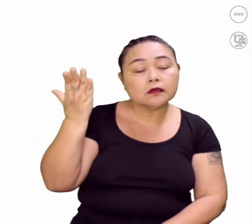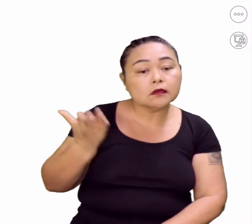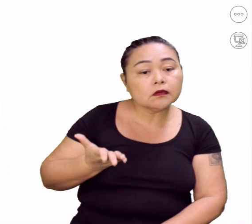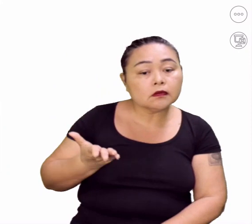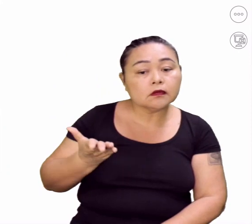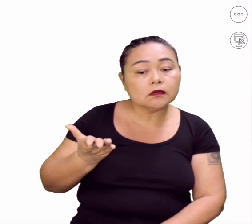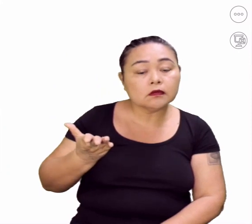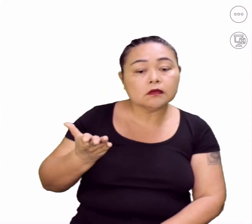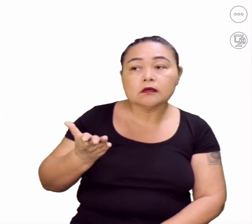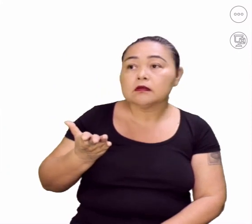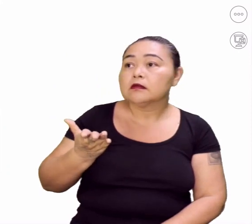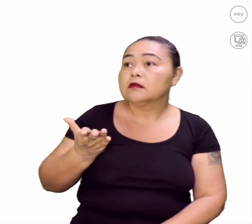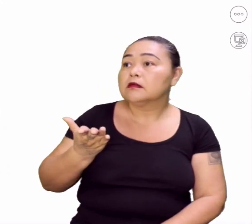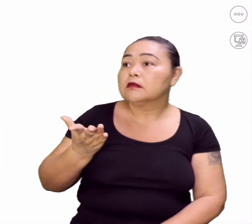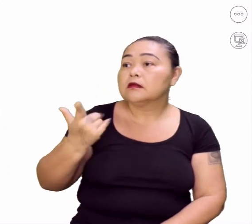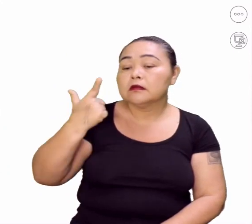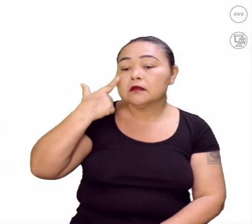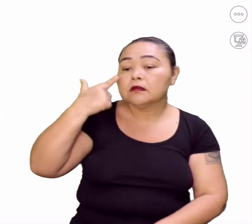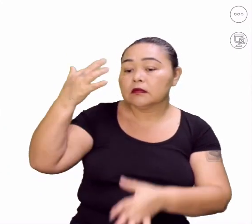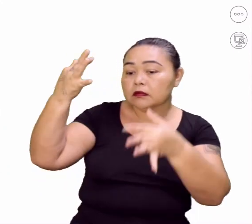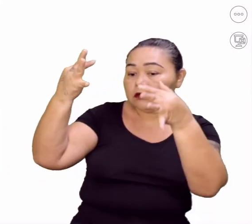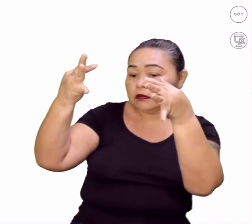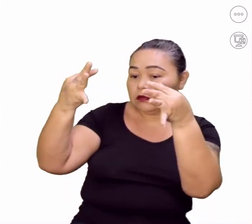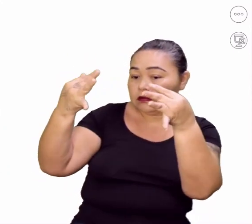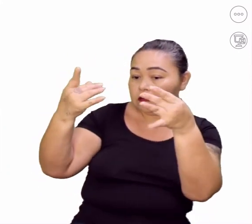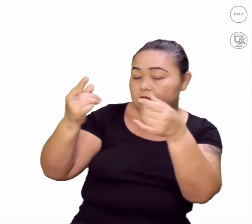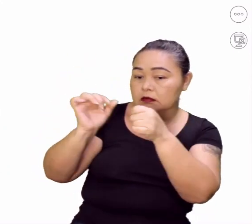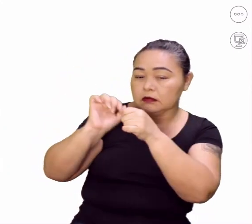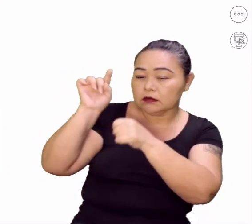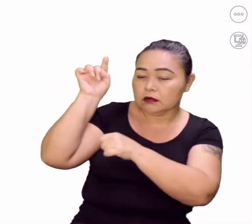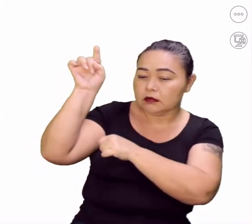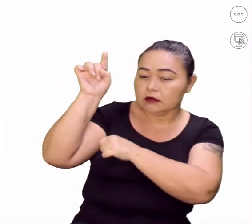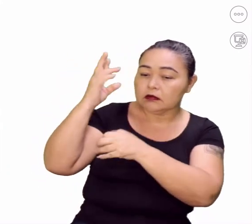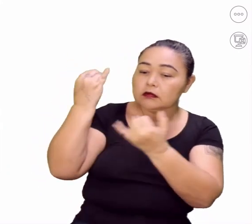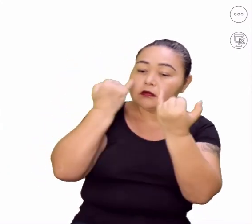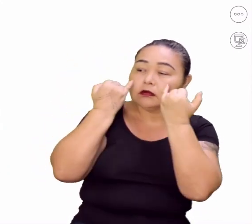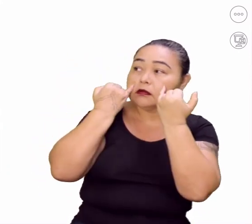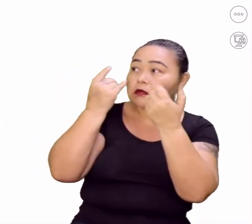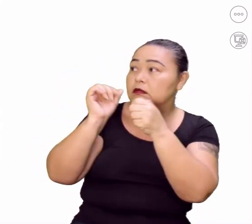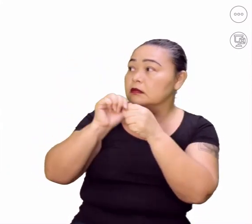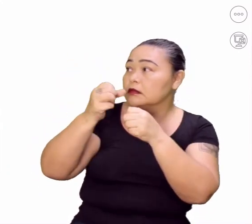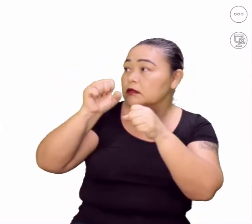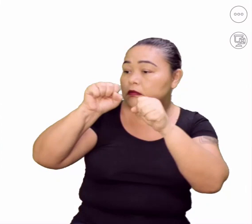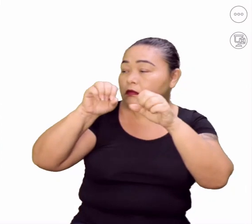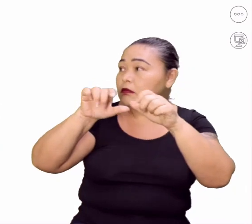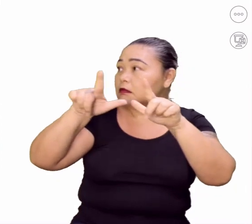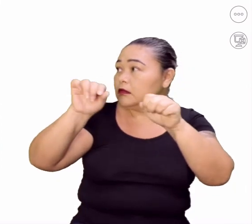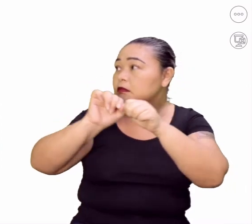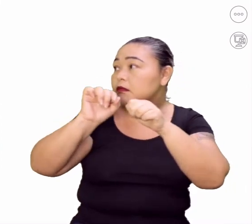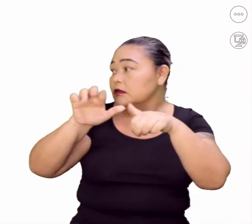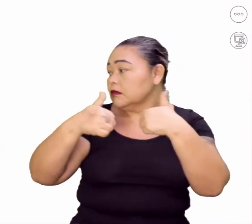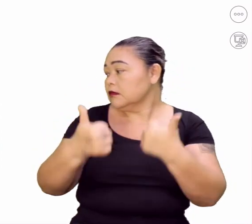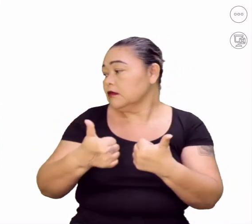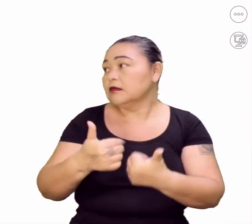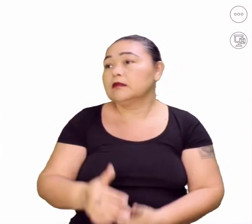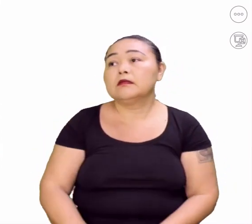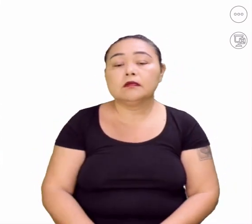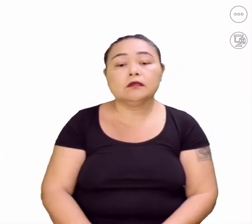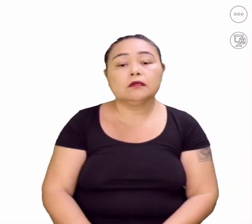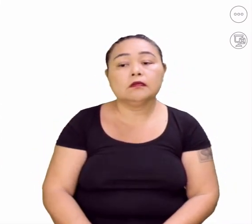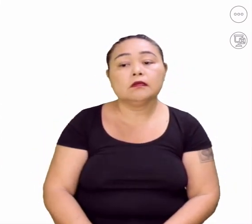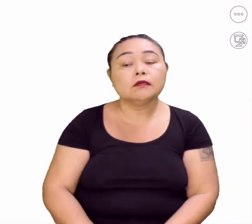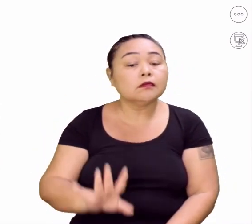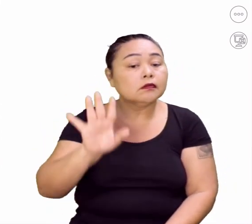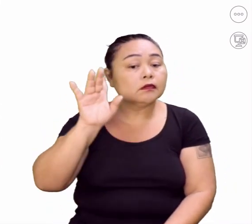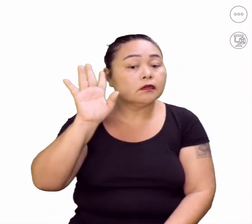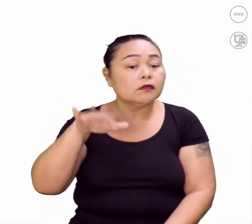mais riqueza de detalhe aí em todas essas informações sobre o solo de Rondônia, que está bem,